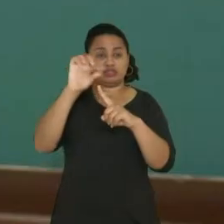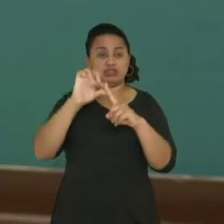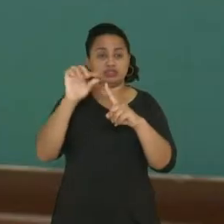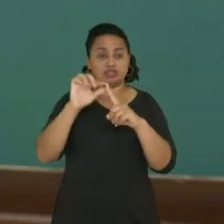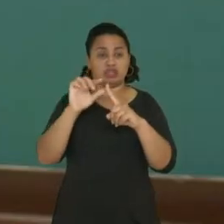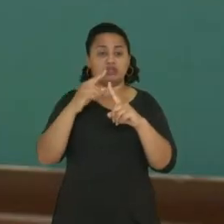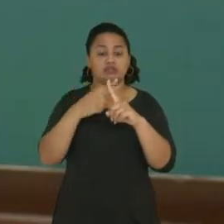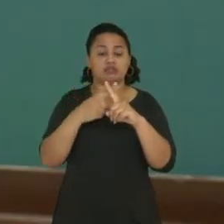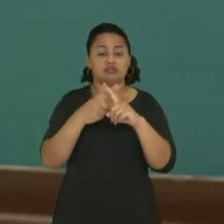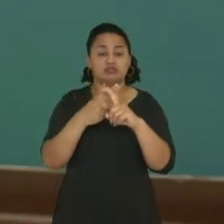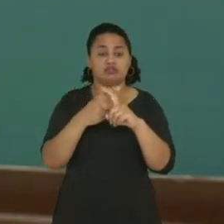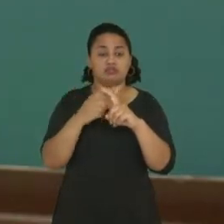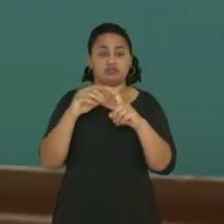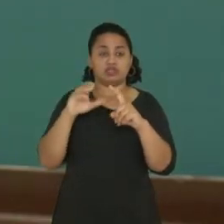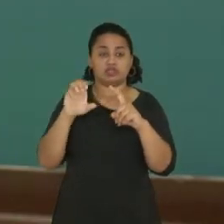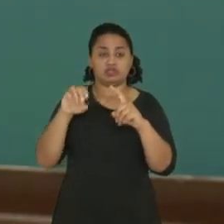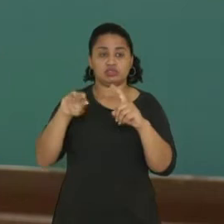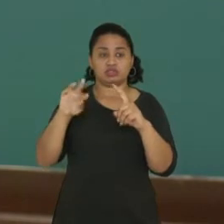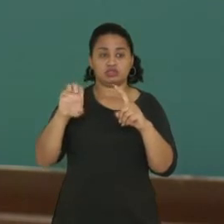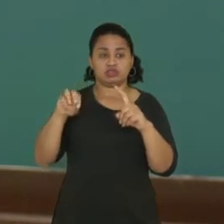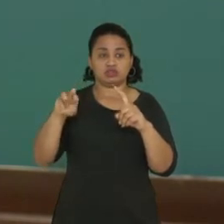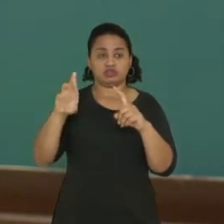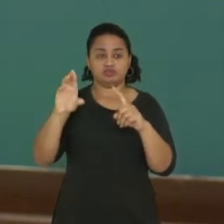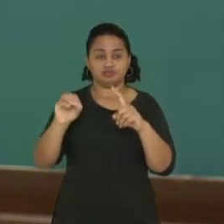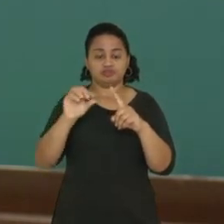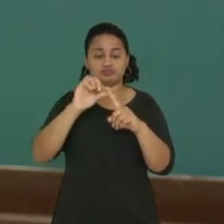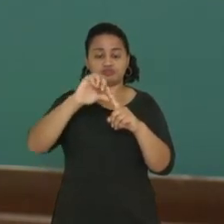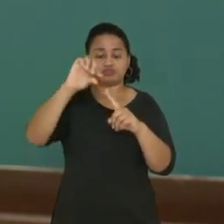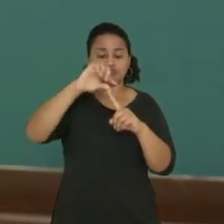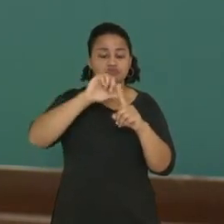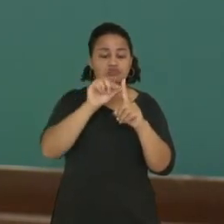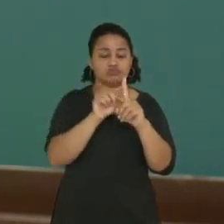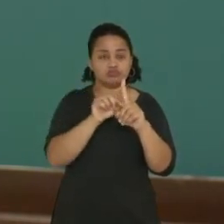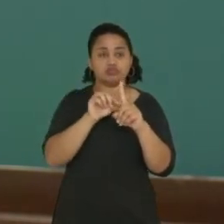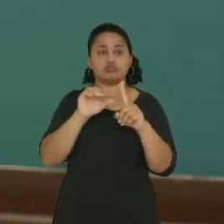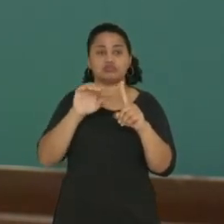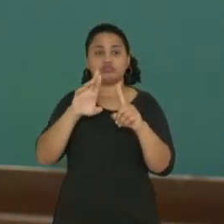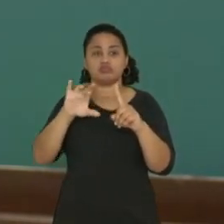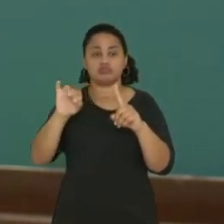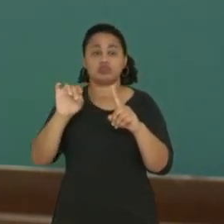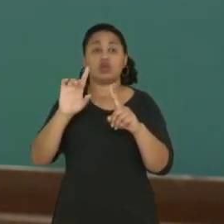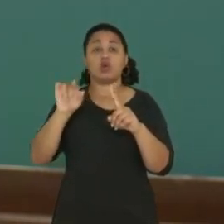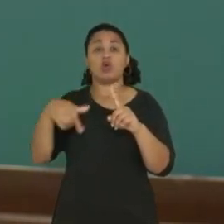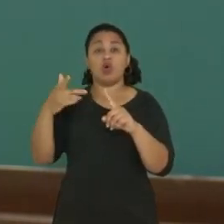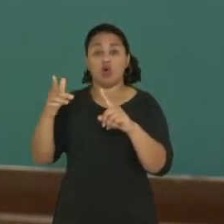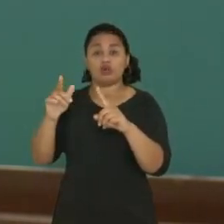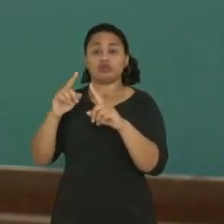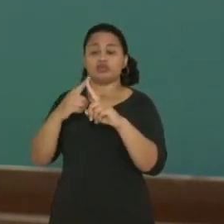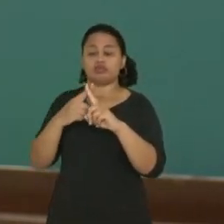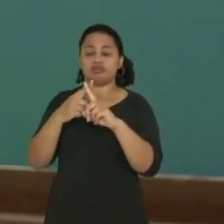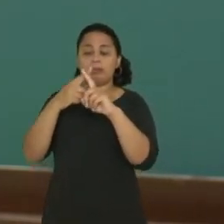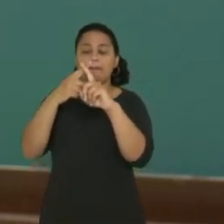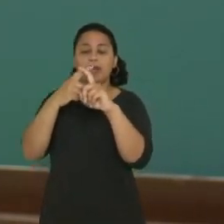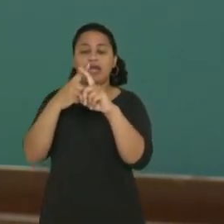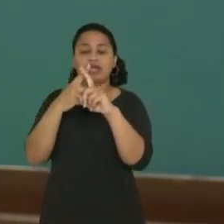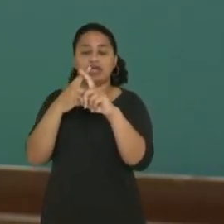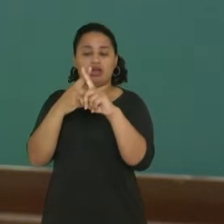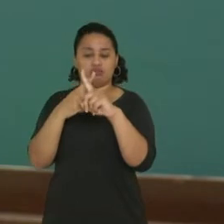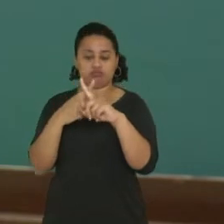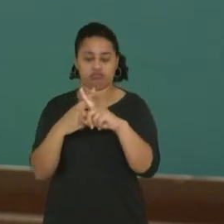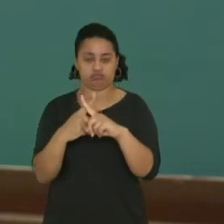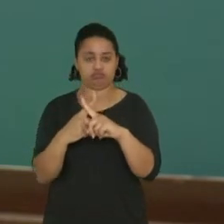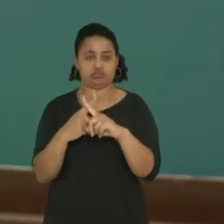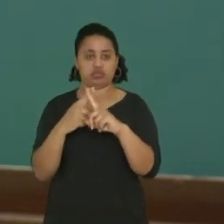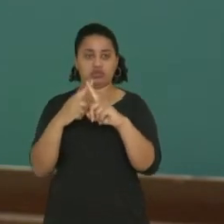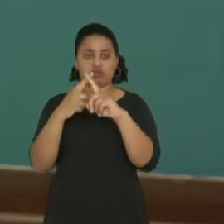Ao centro, centrômero. Aqui nós conseguimos observar o centrômero mais acima. Cada vez